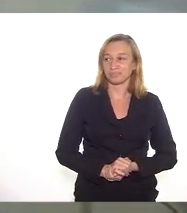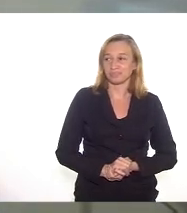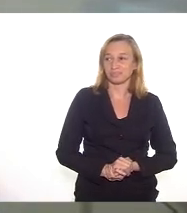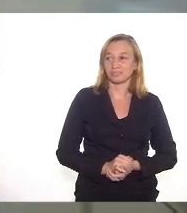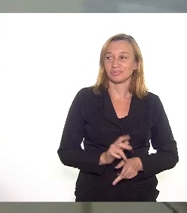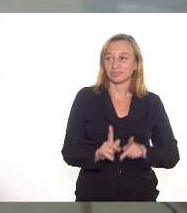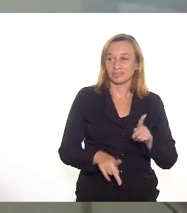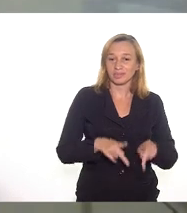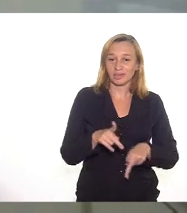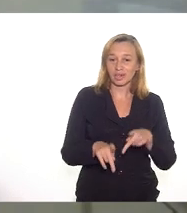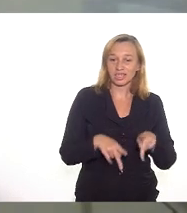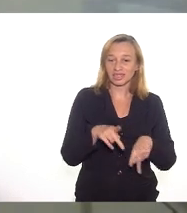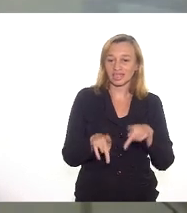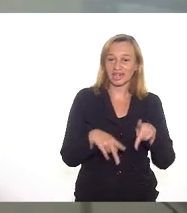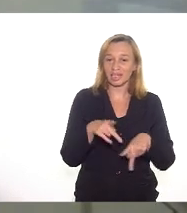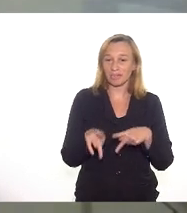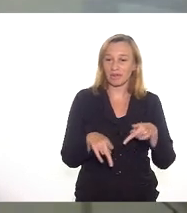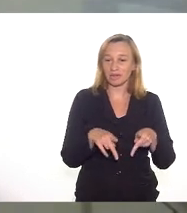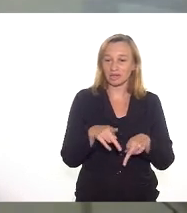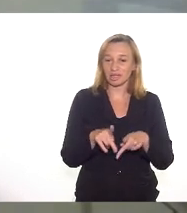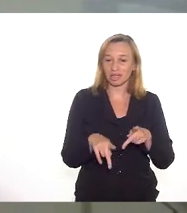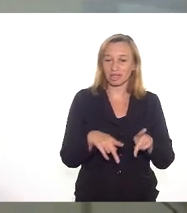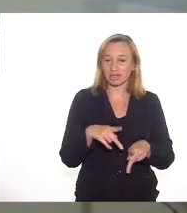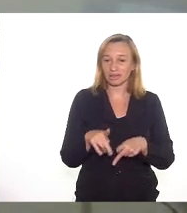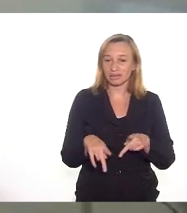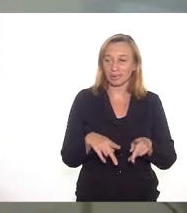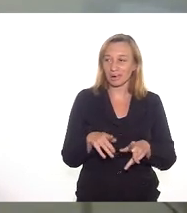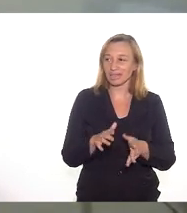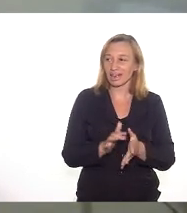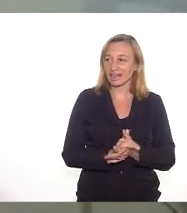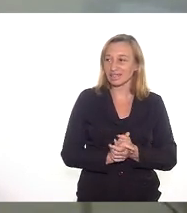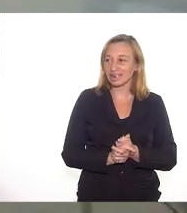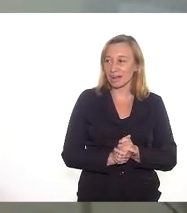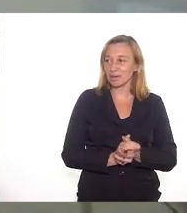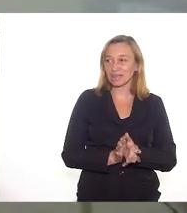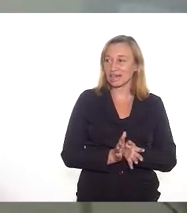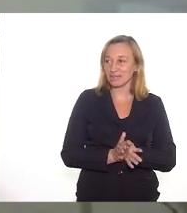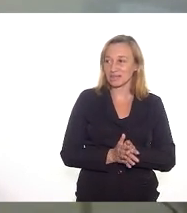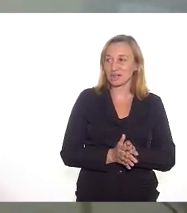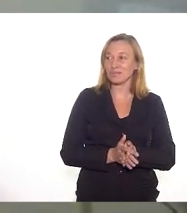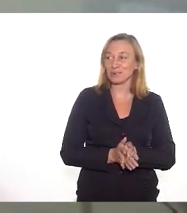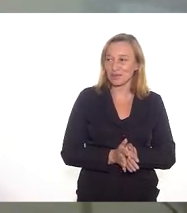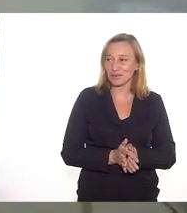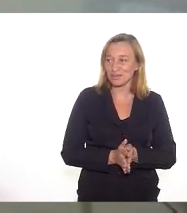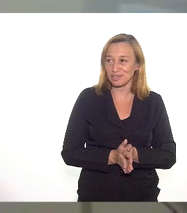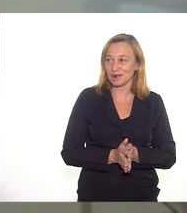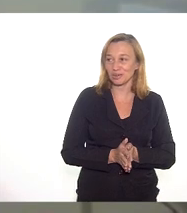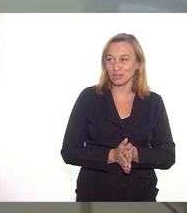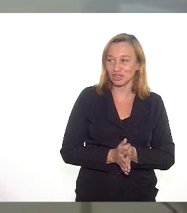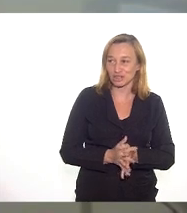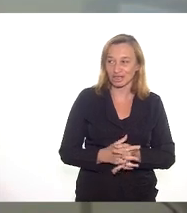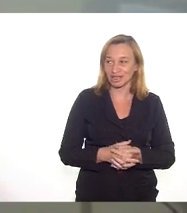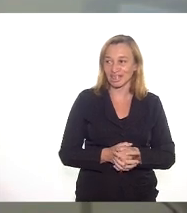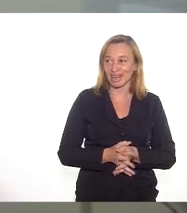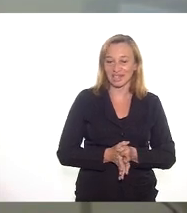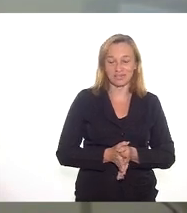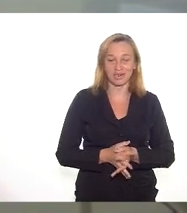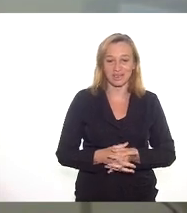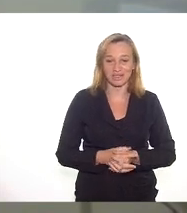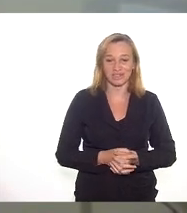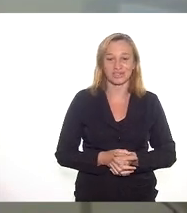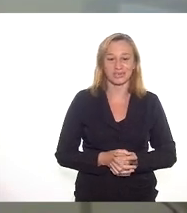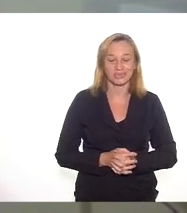população, e vou dar um exemplo aqui da nossa P5, da nossa Zona Oeste e da